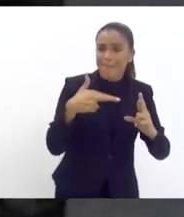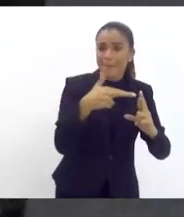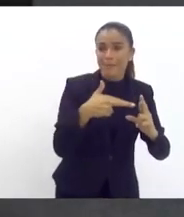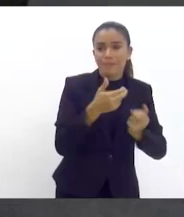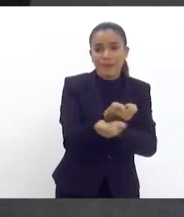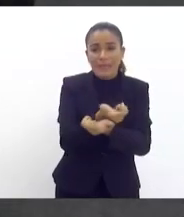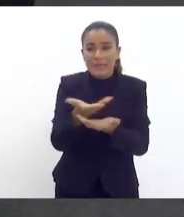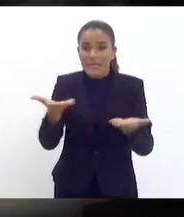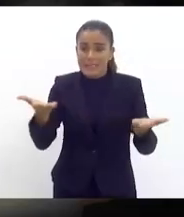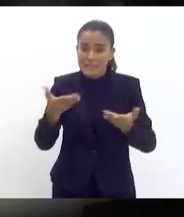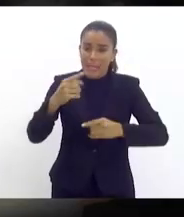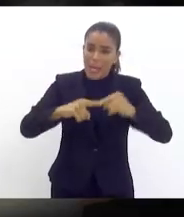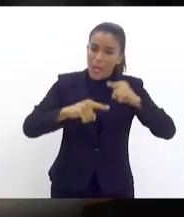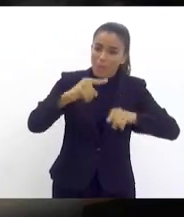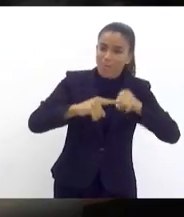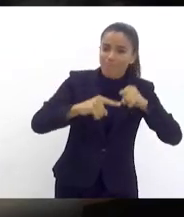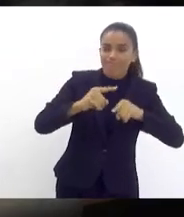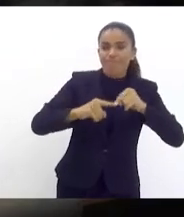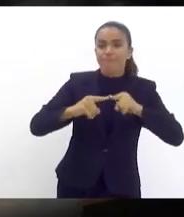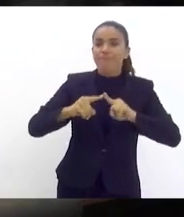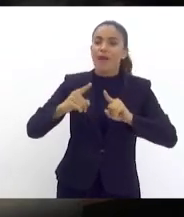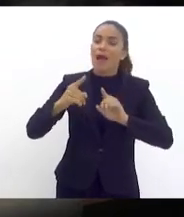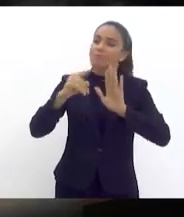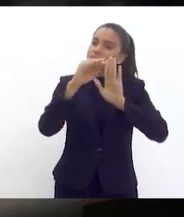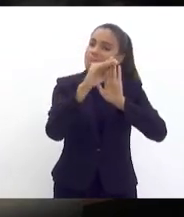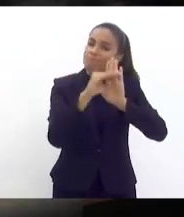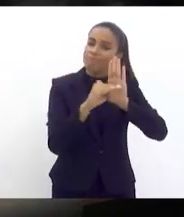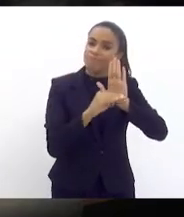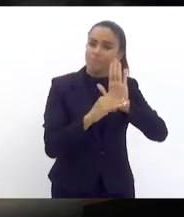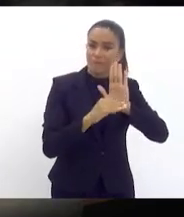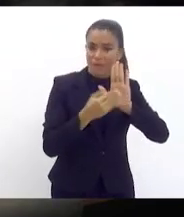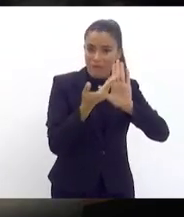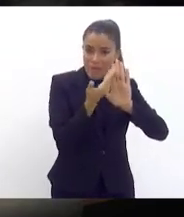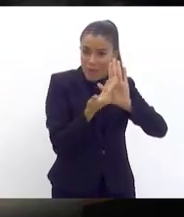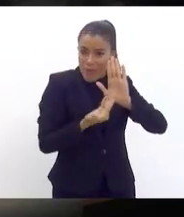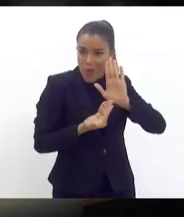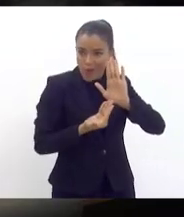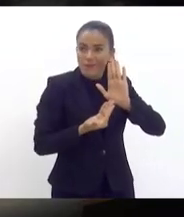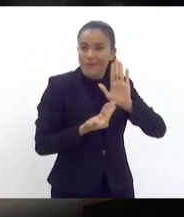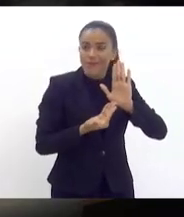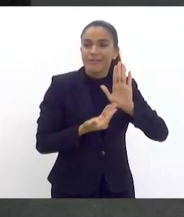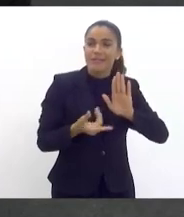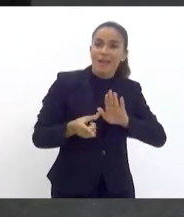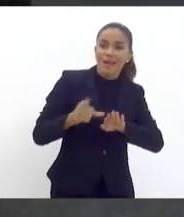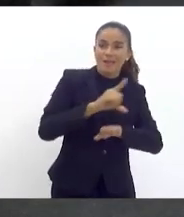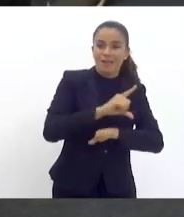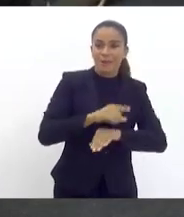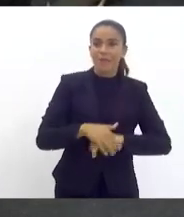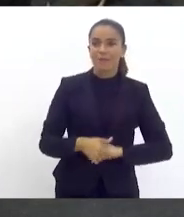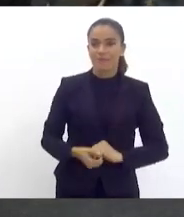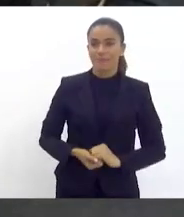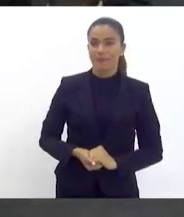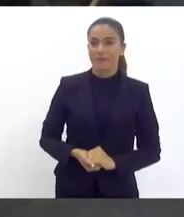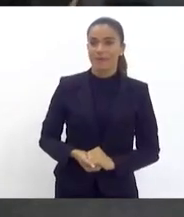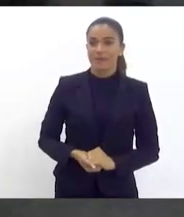trazer elementos a mais para a questão de ordem, para as questões de ordem que me antecederam.